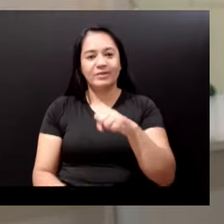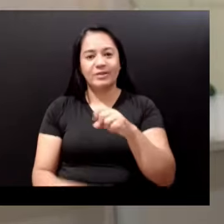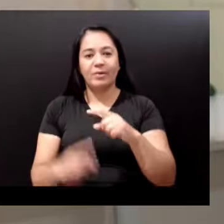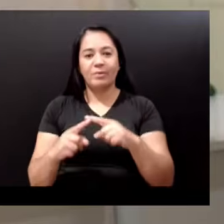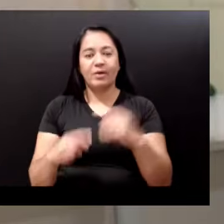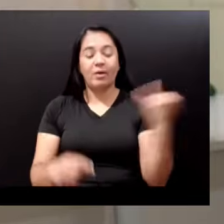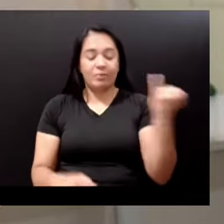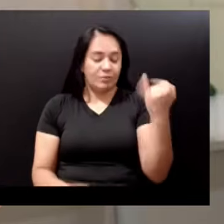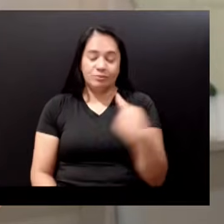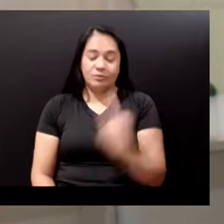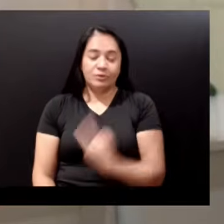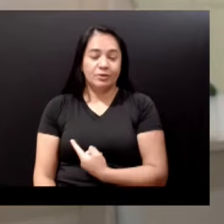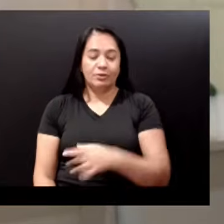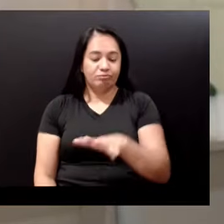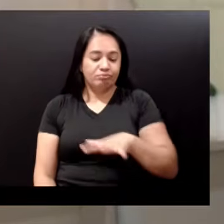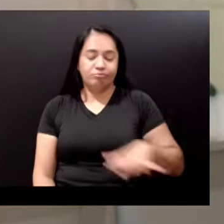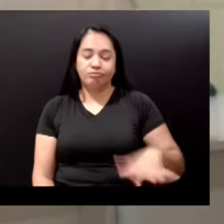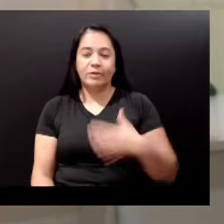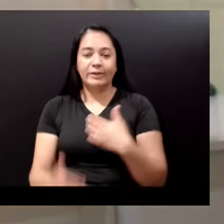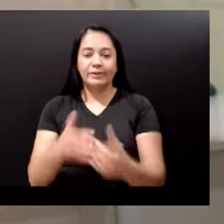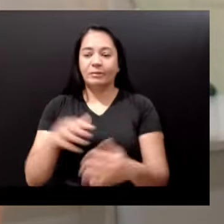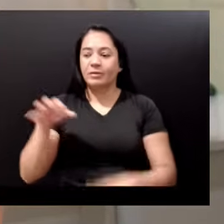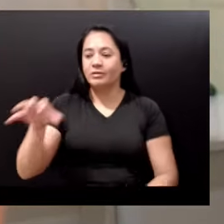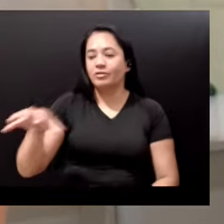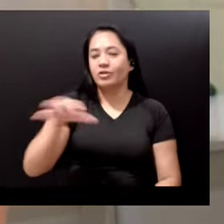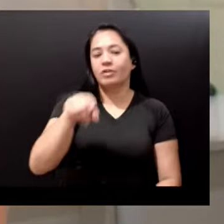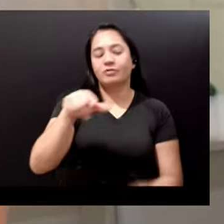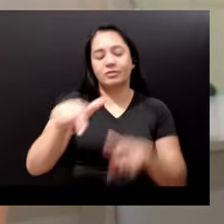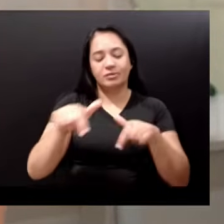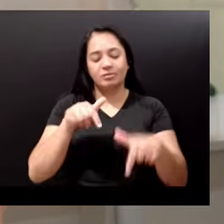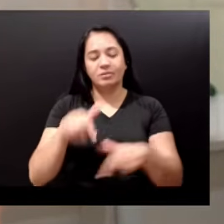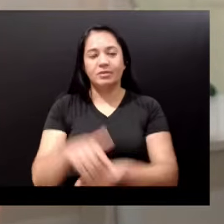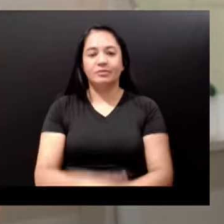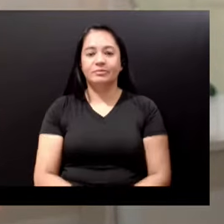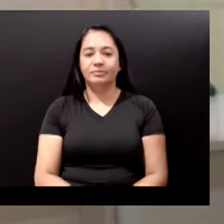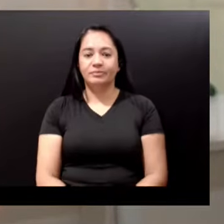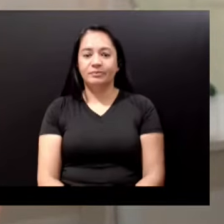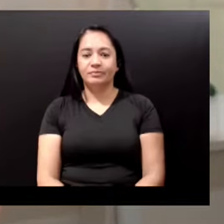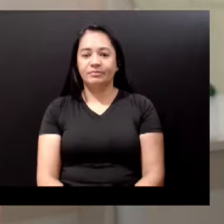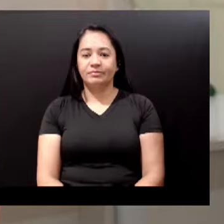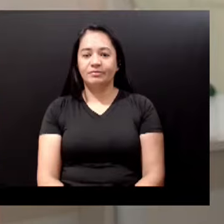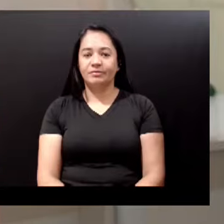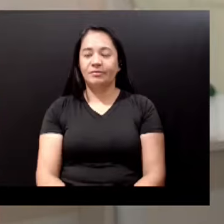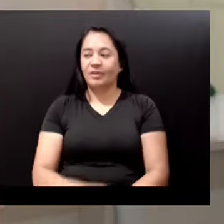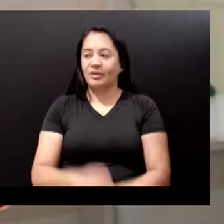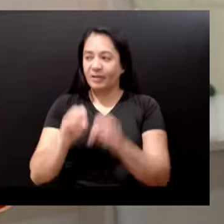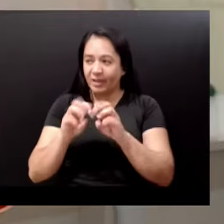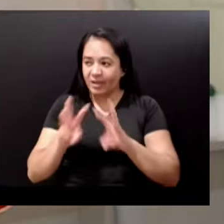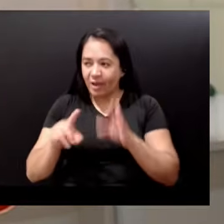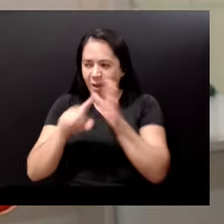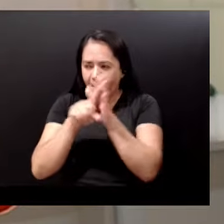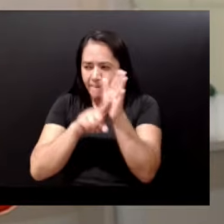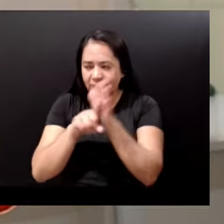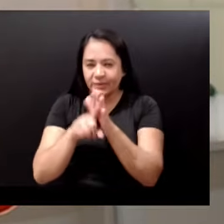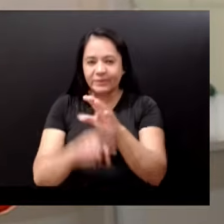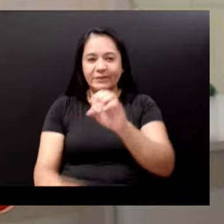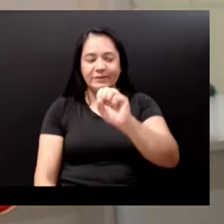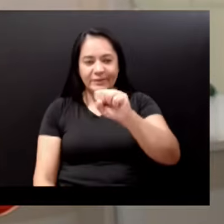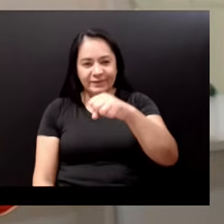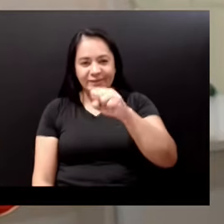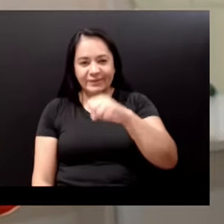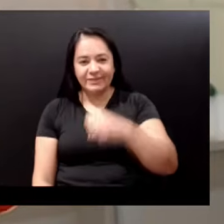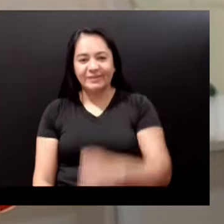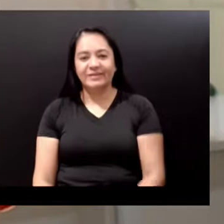áreas, independente da área que você está. Vai entrar lá no site do CEPAT para pesquisar as vagas? Sim, vou entrar e vou ver o